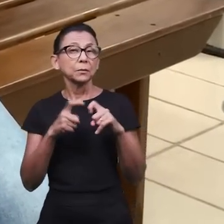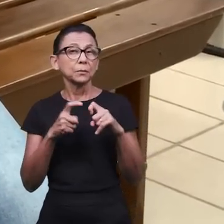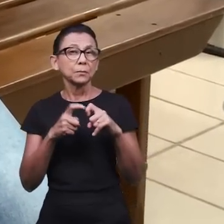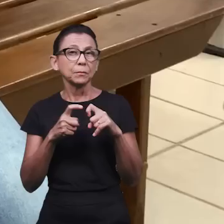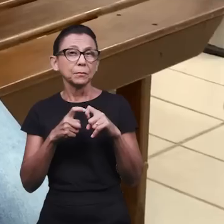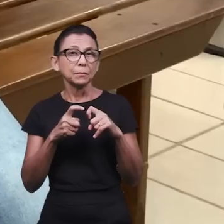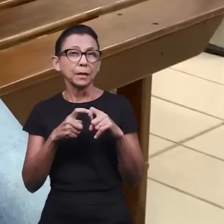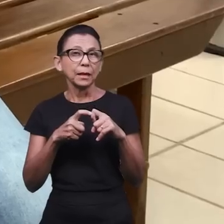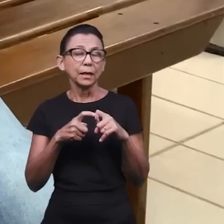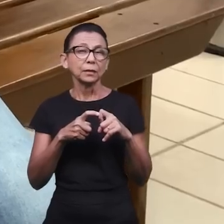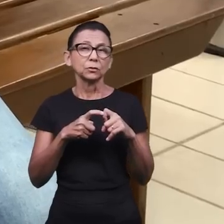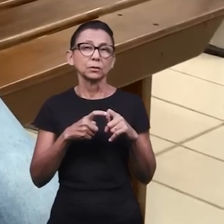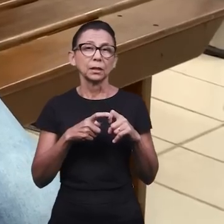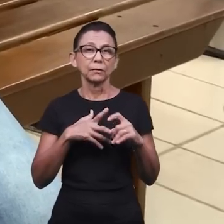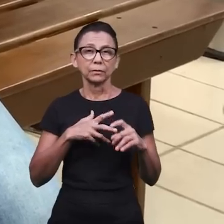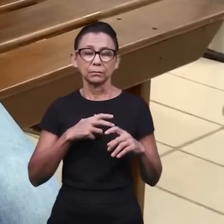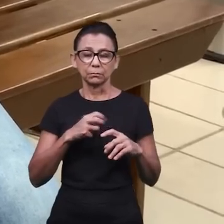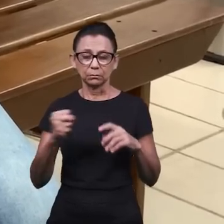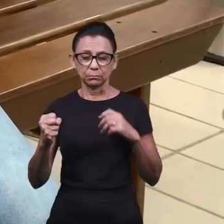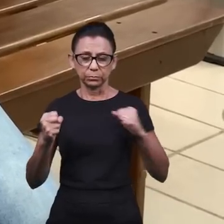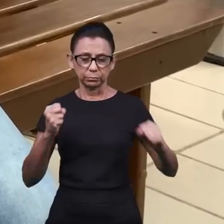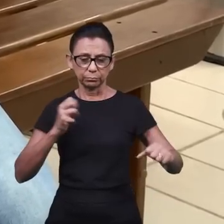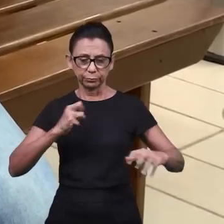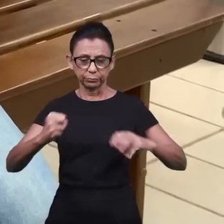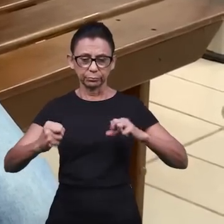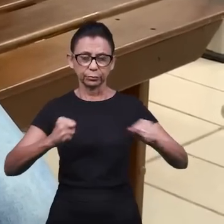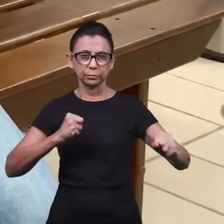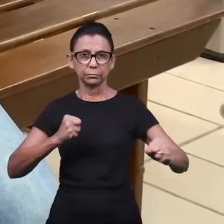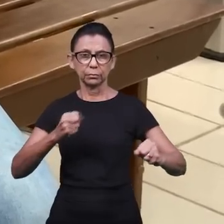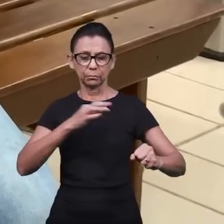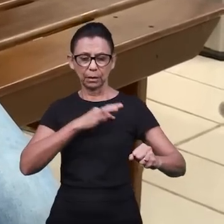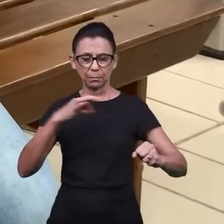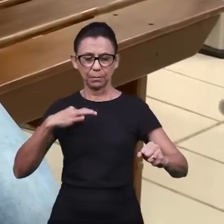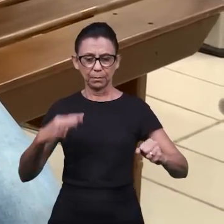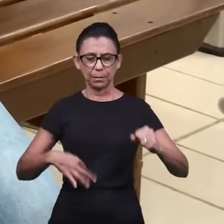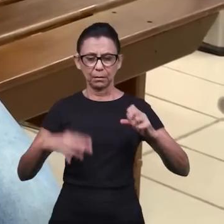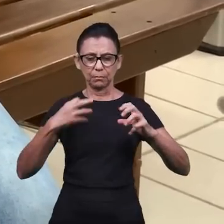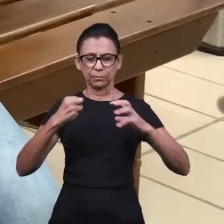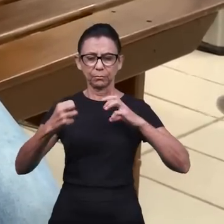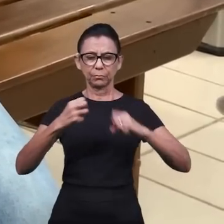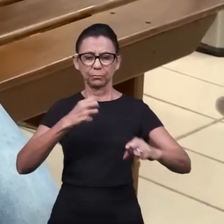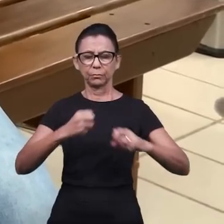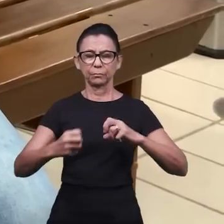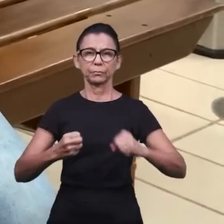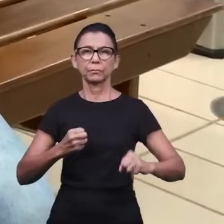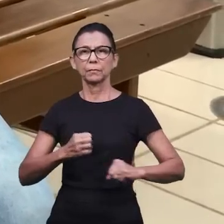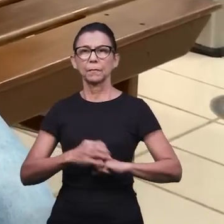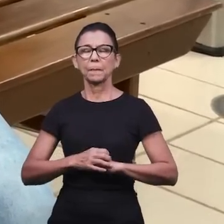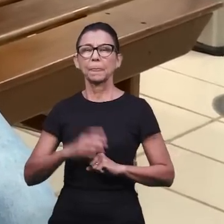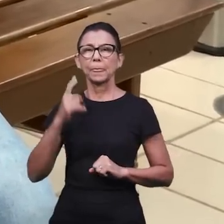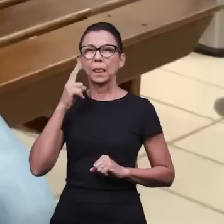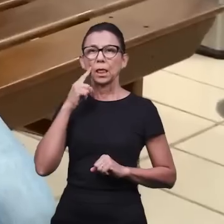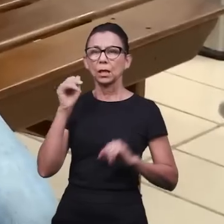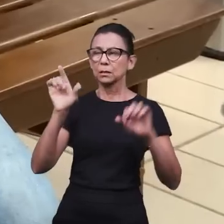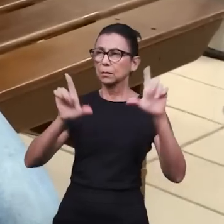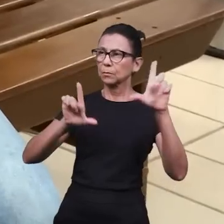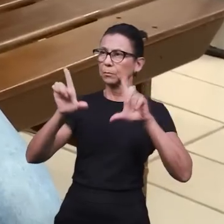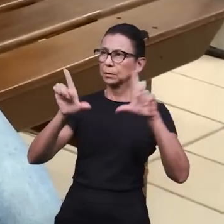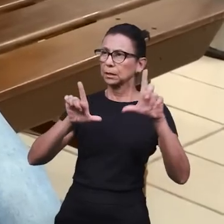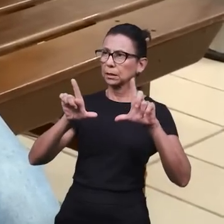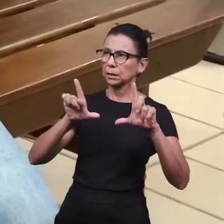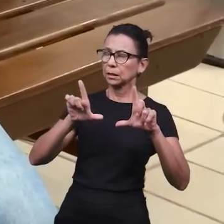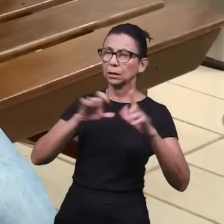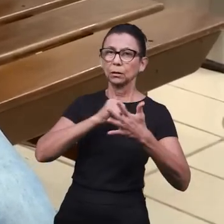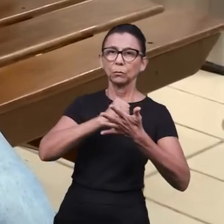estava retirando já os aparelhos, aí escutamos e vimos no painel uma batida no coração,